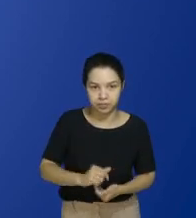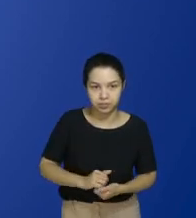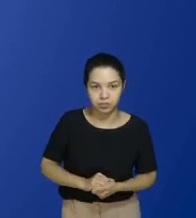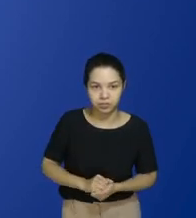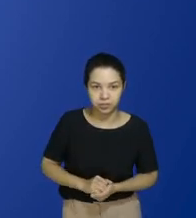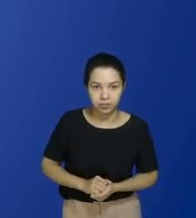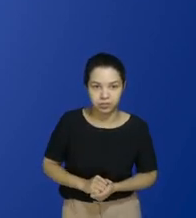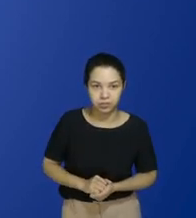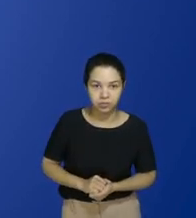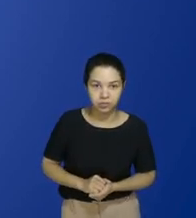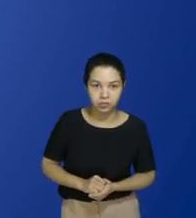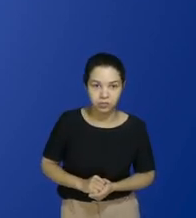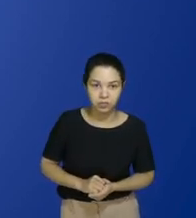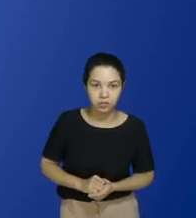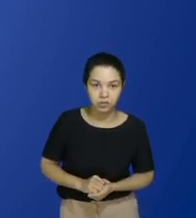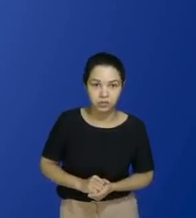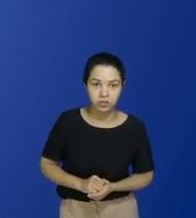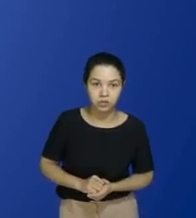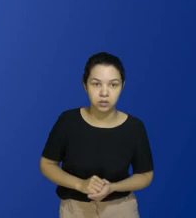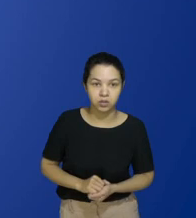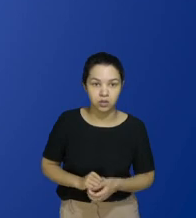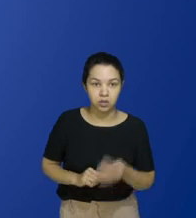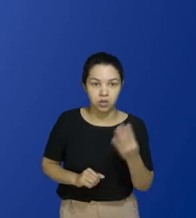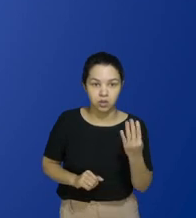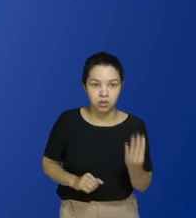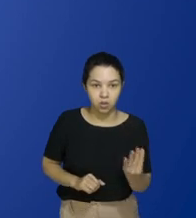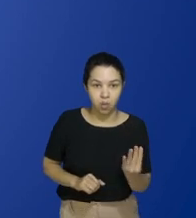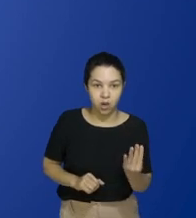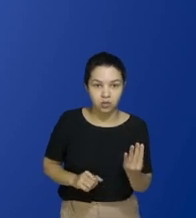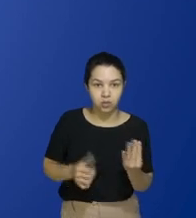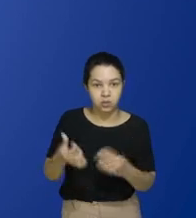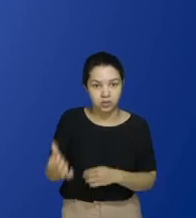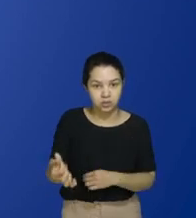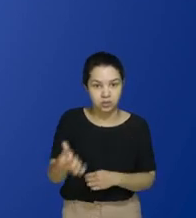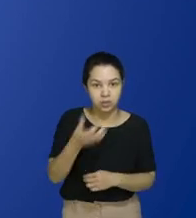É 4 para 6 para cada menina, né?